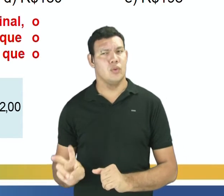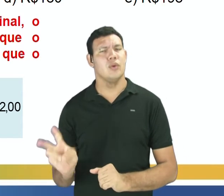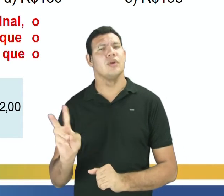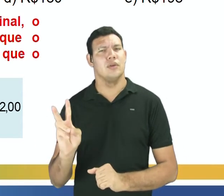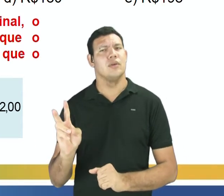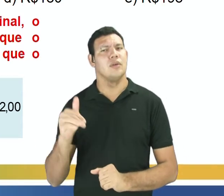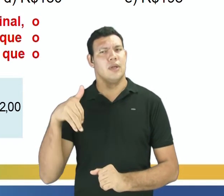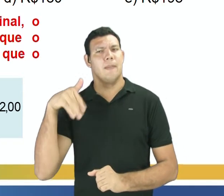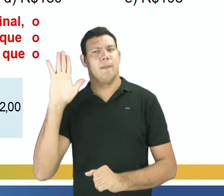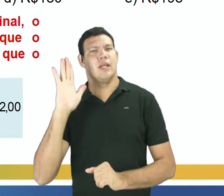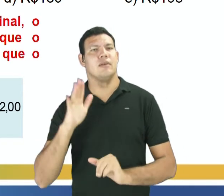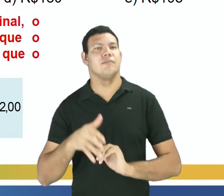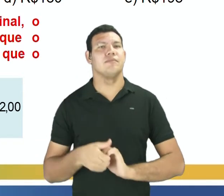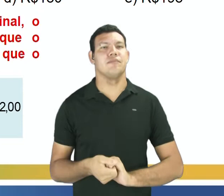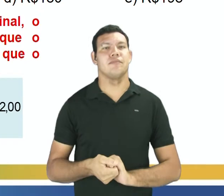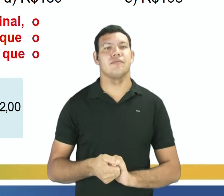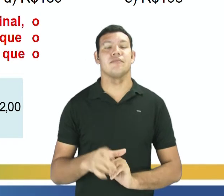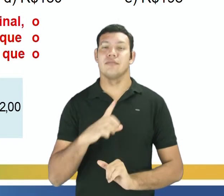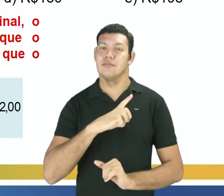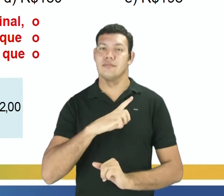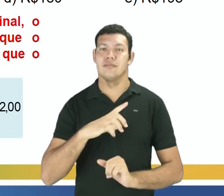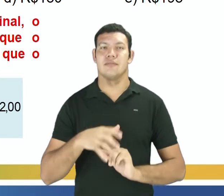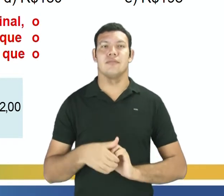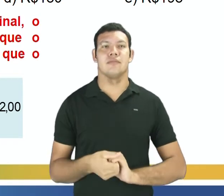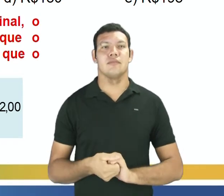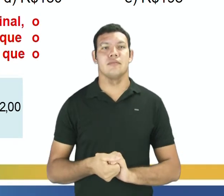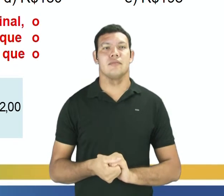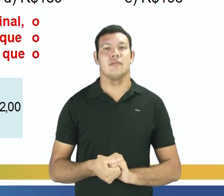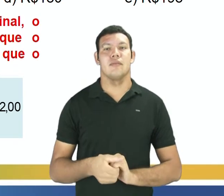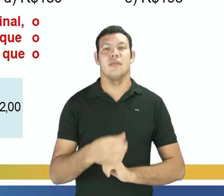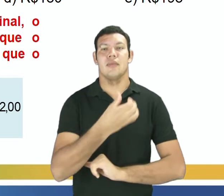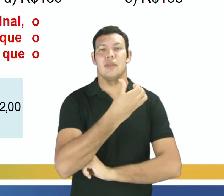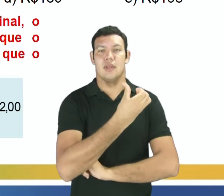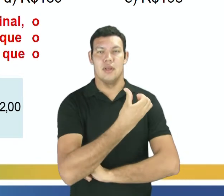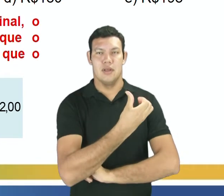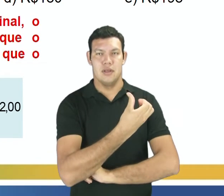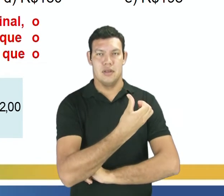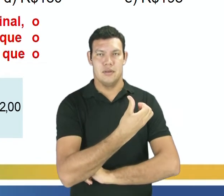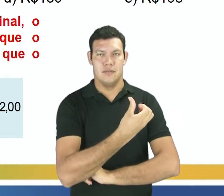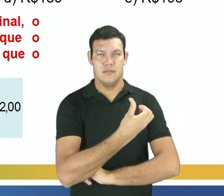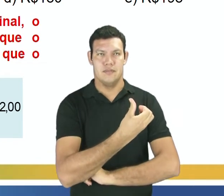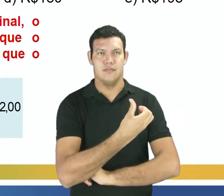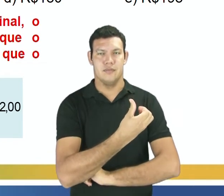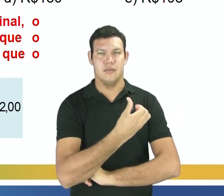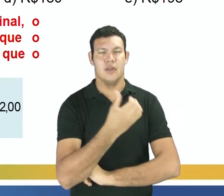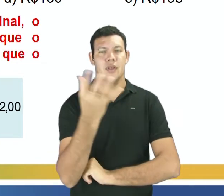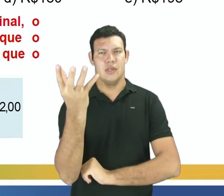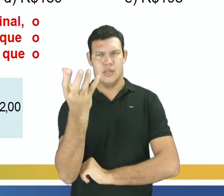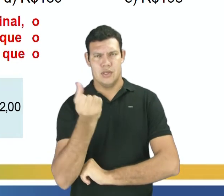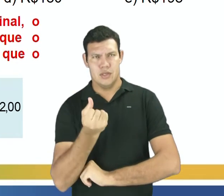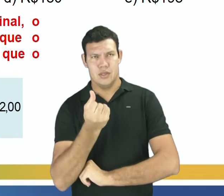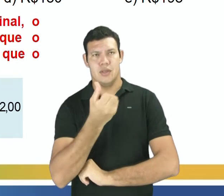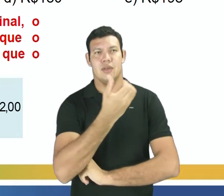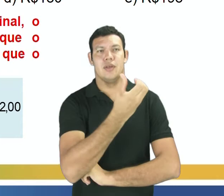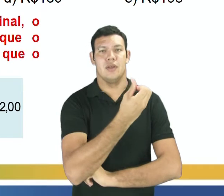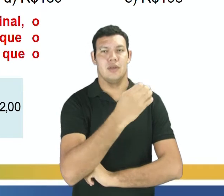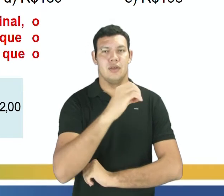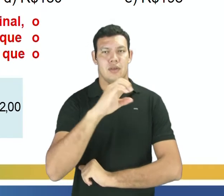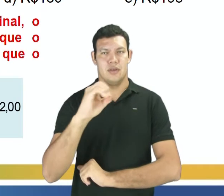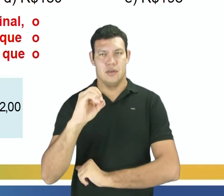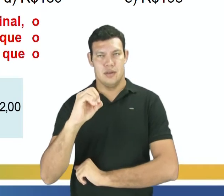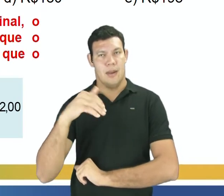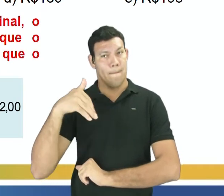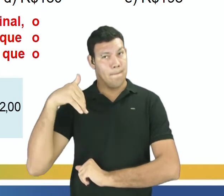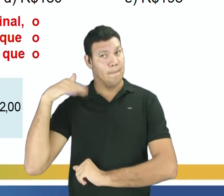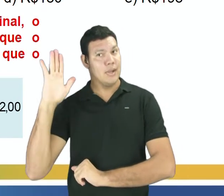Assim, conforme o que a gente tem. Então, nós sabemos que o que ele ganharia seria R$600